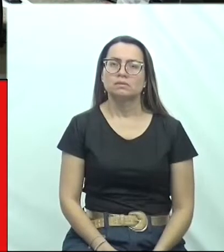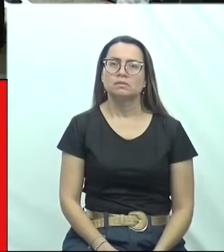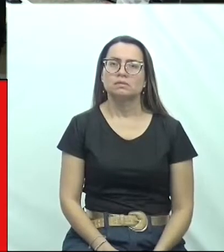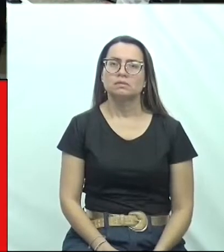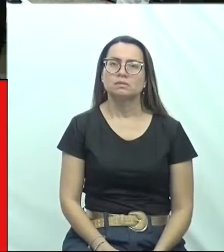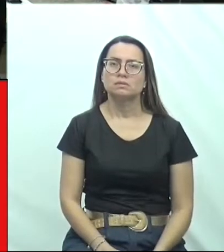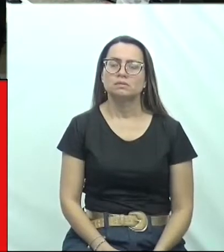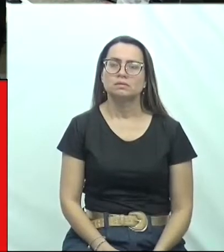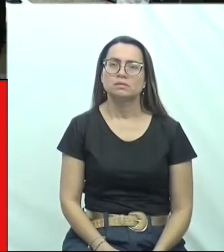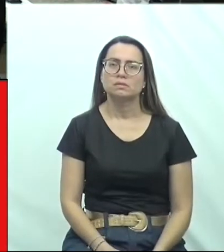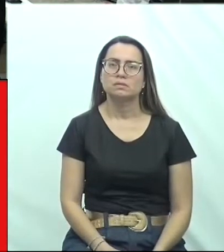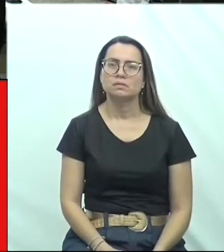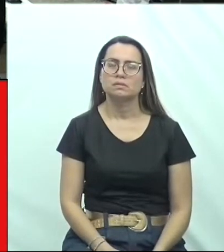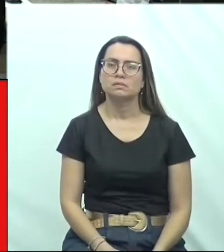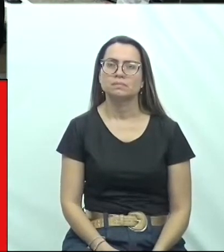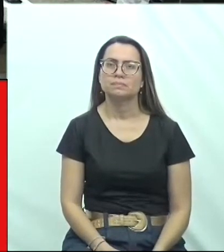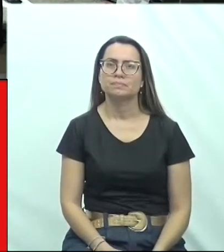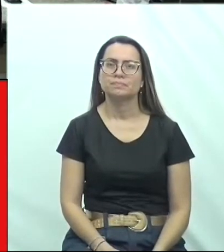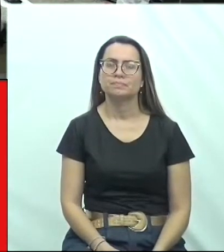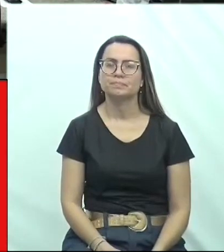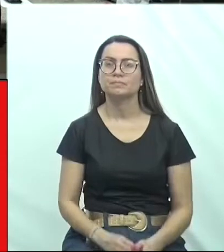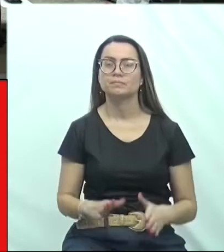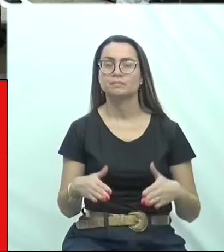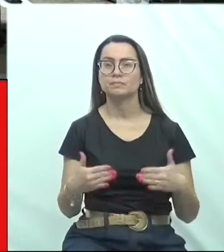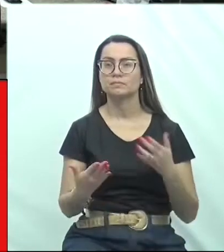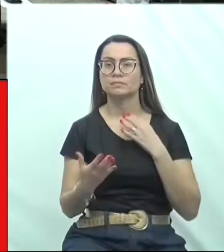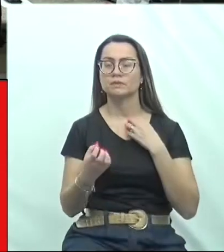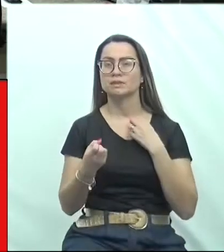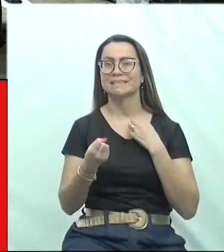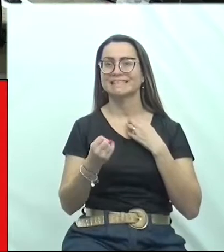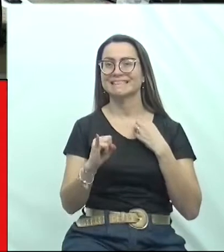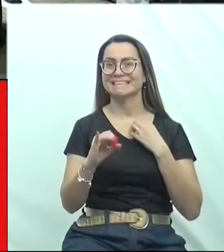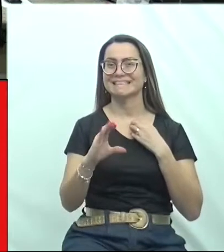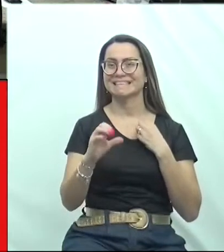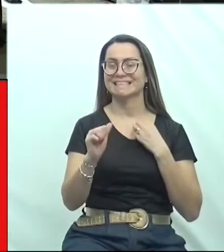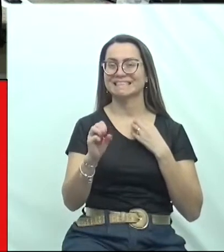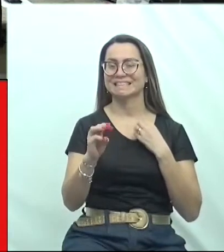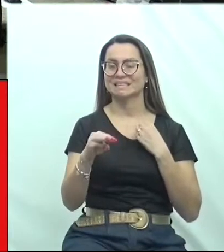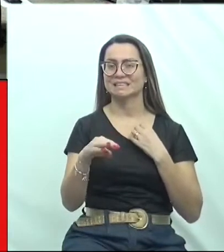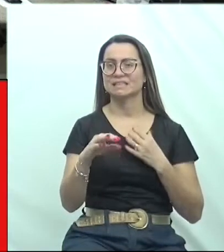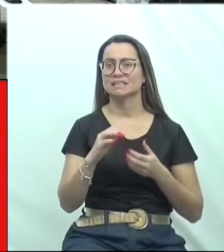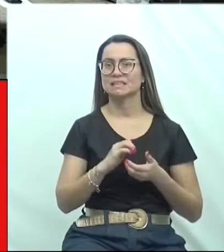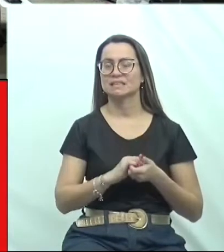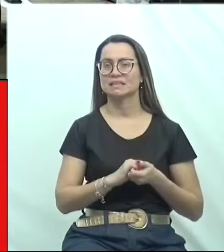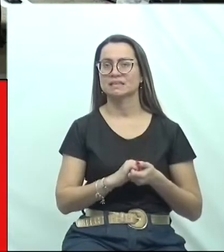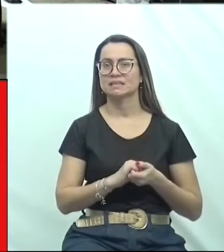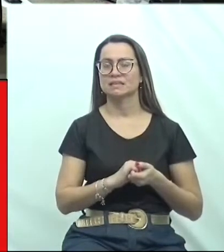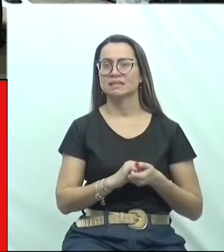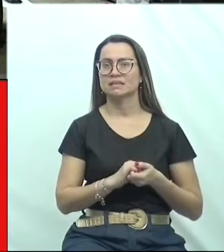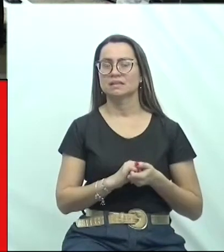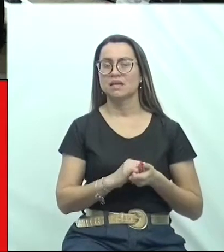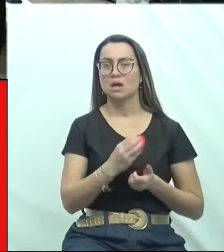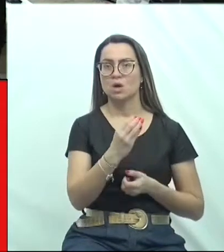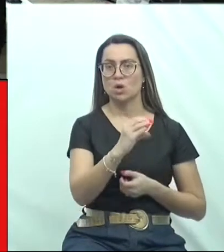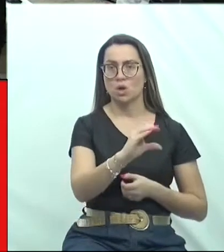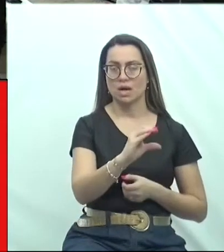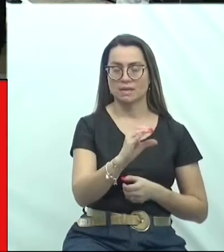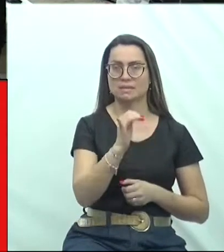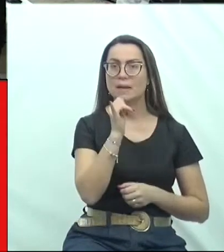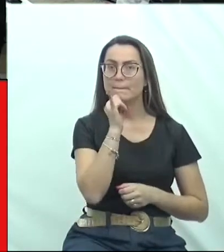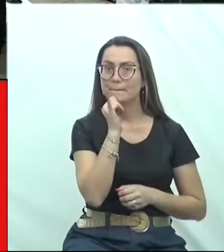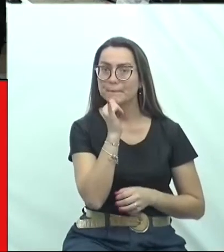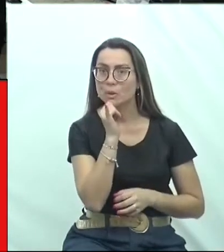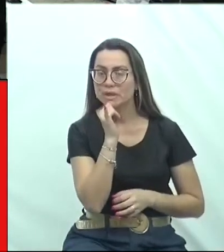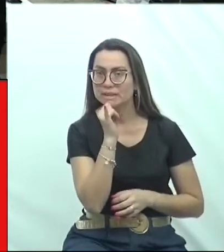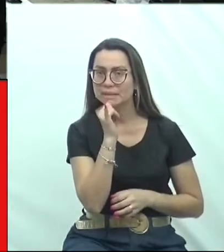completar, caso a Casan, no seu entendimento, instalasse um equipamento não homologado, ela estaria suscetível a